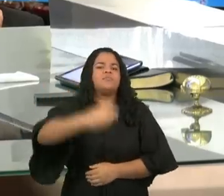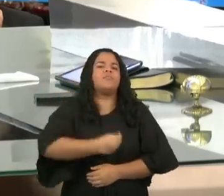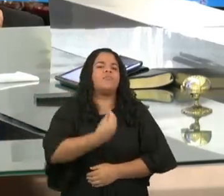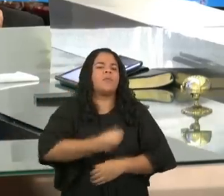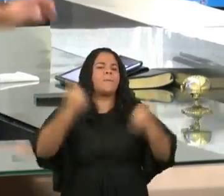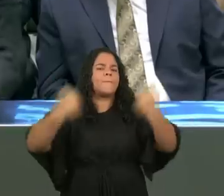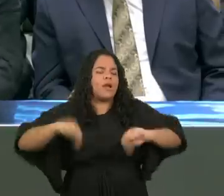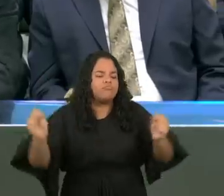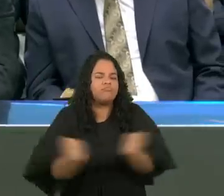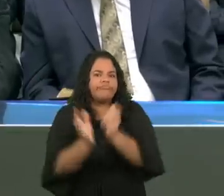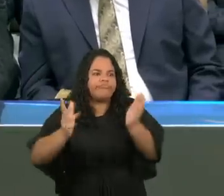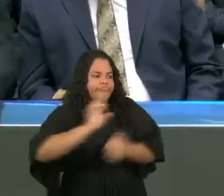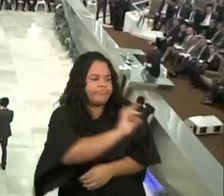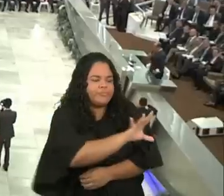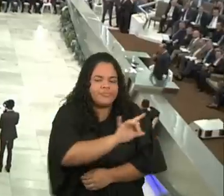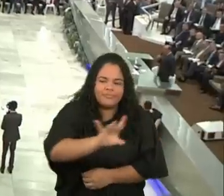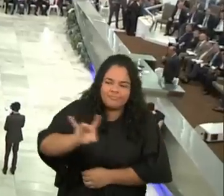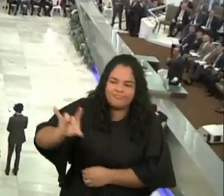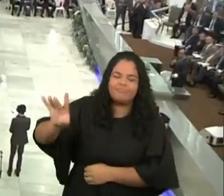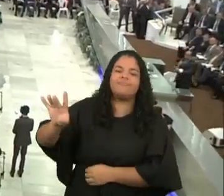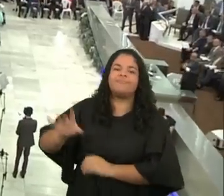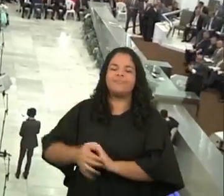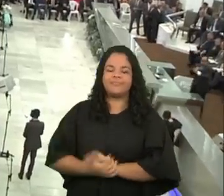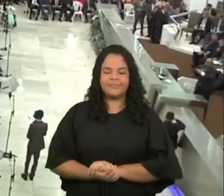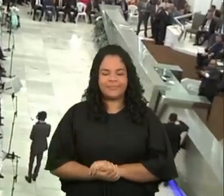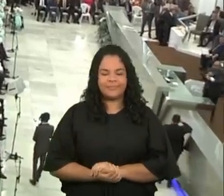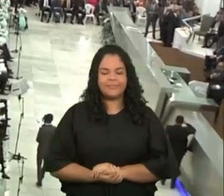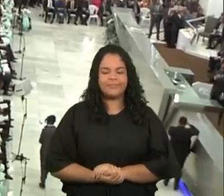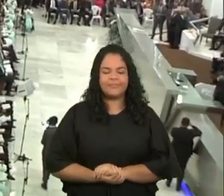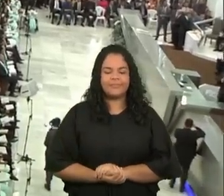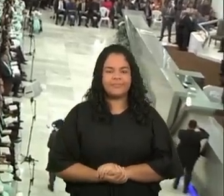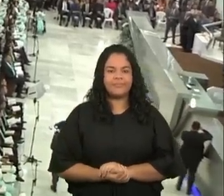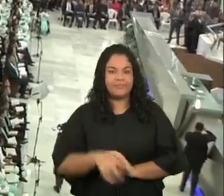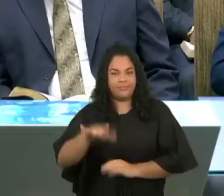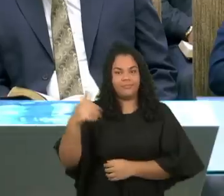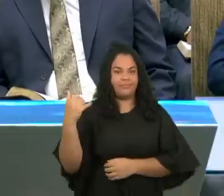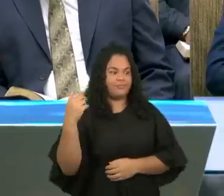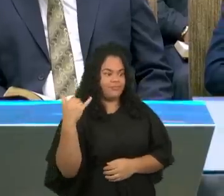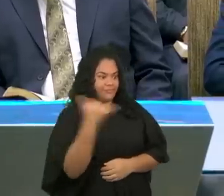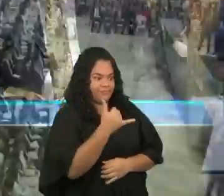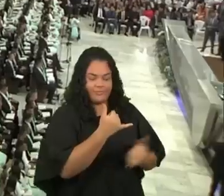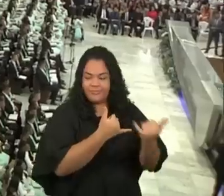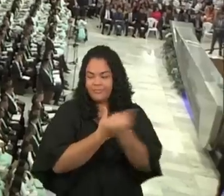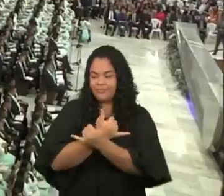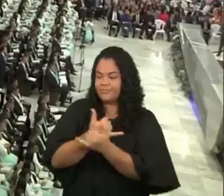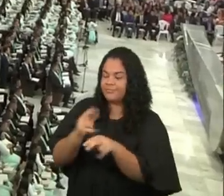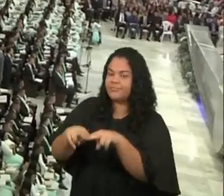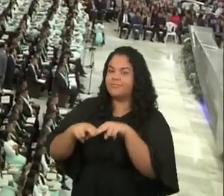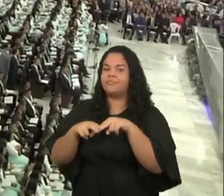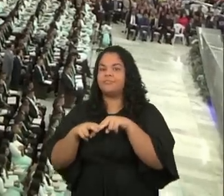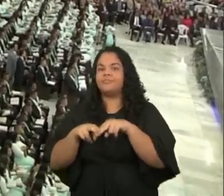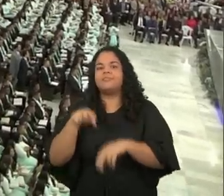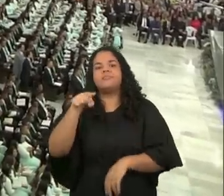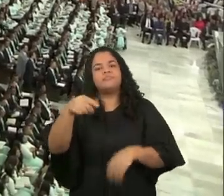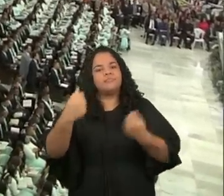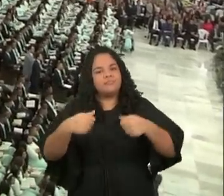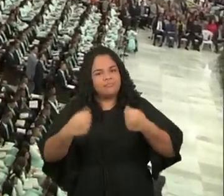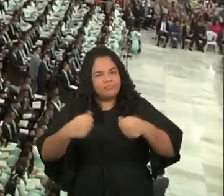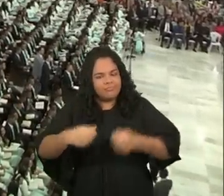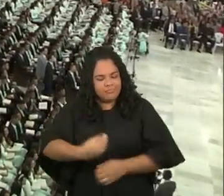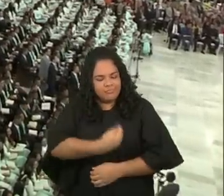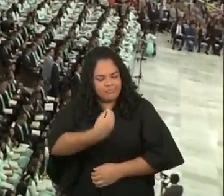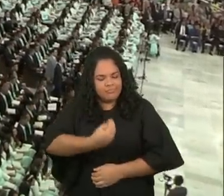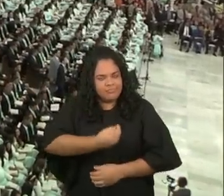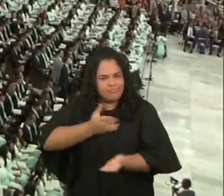poder dele. Por isso que você, olhe para quem está ao seu lado e diga: por isso que você tem que dar testemunho na